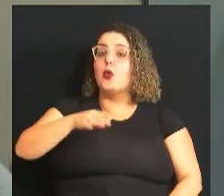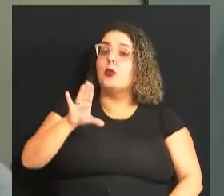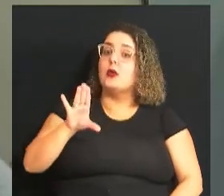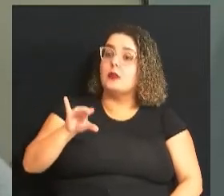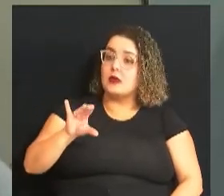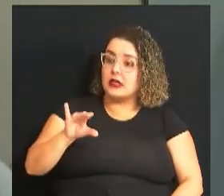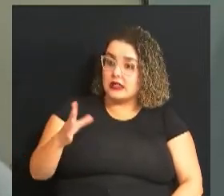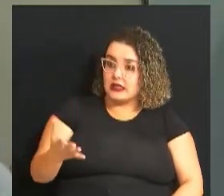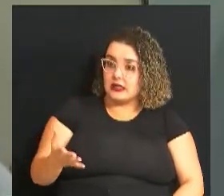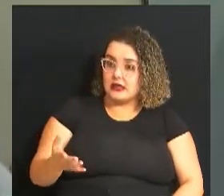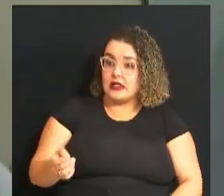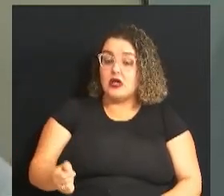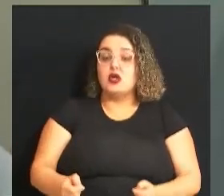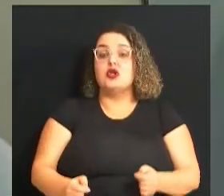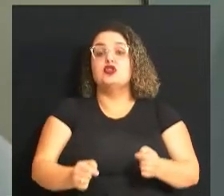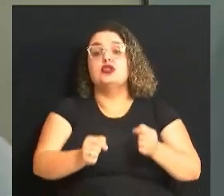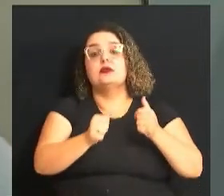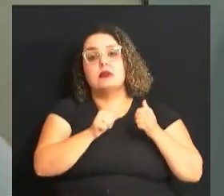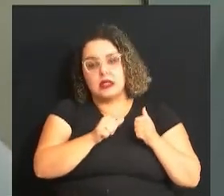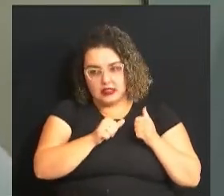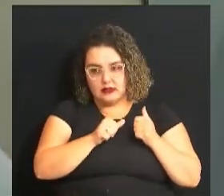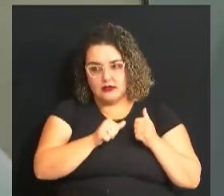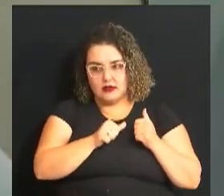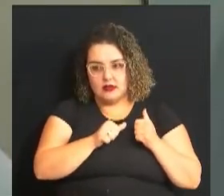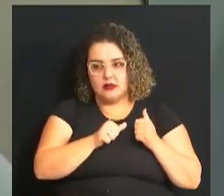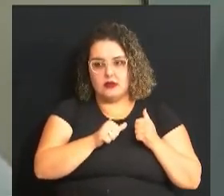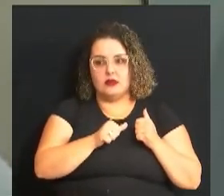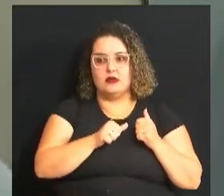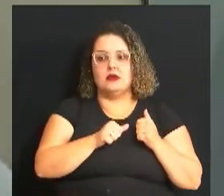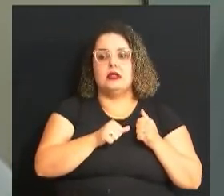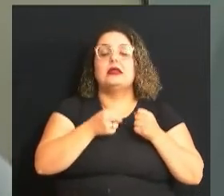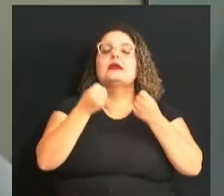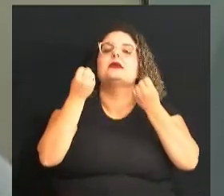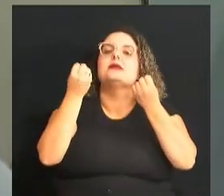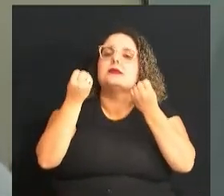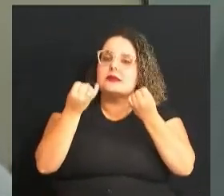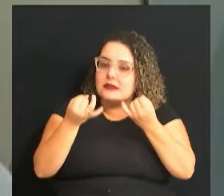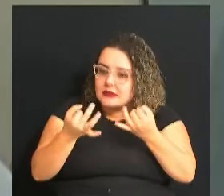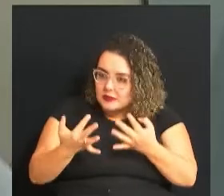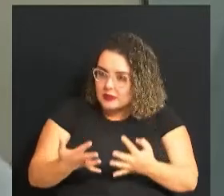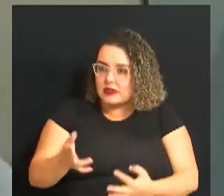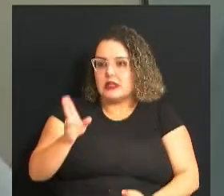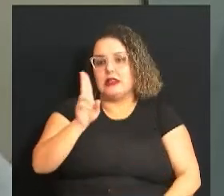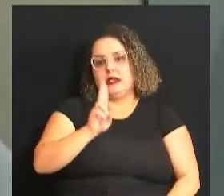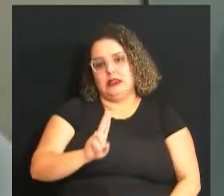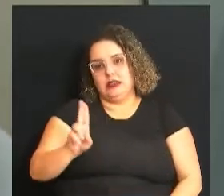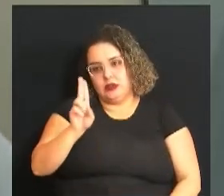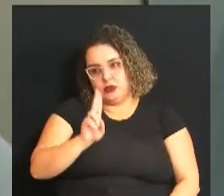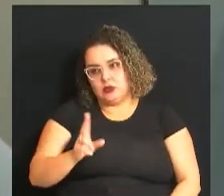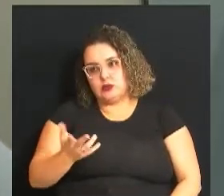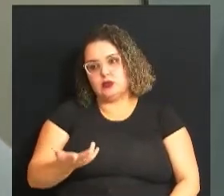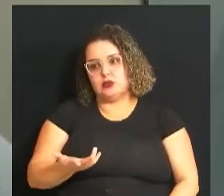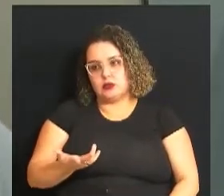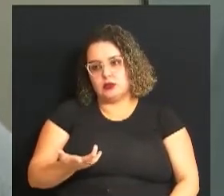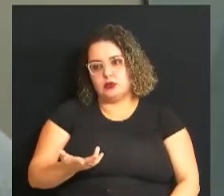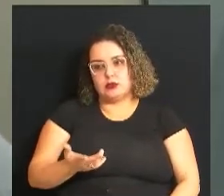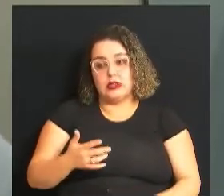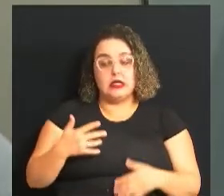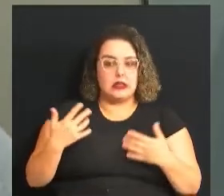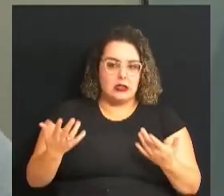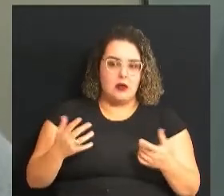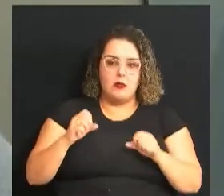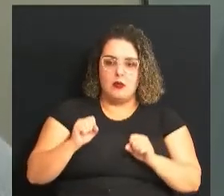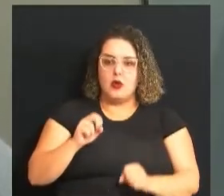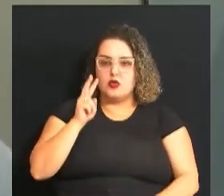de benefício que justifique o uso. Então, pode ver